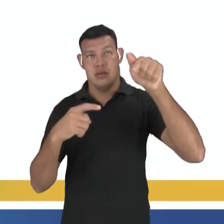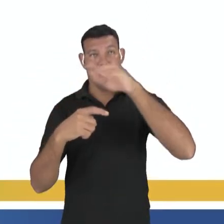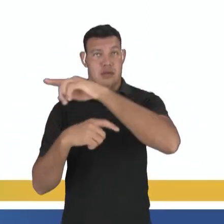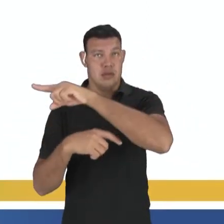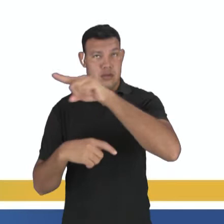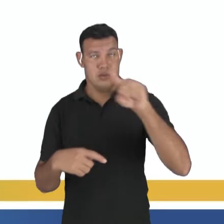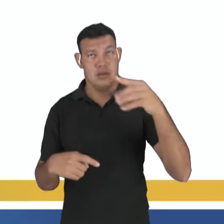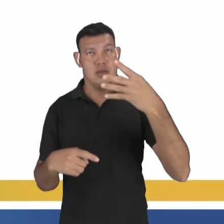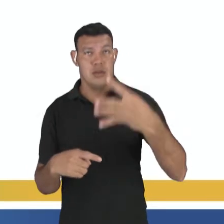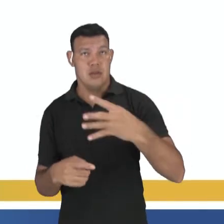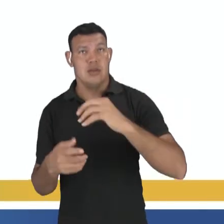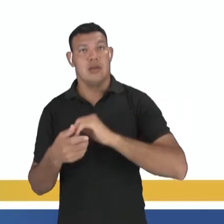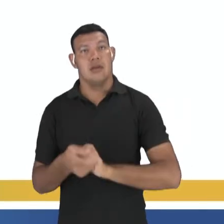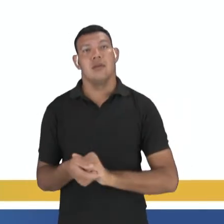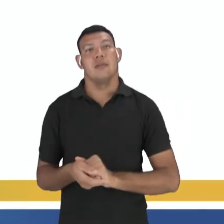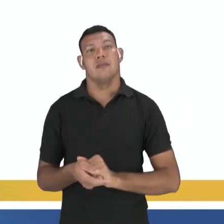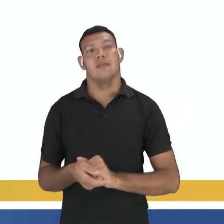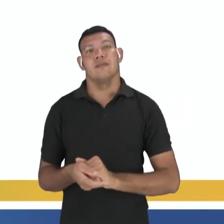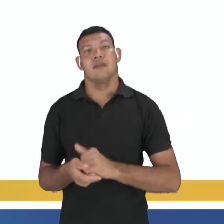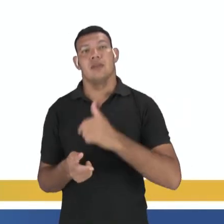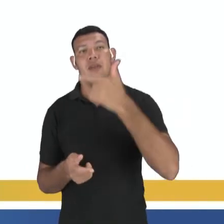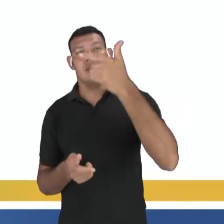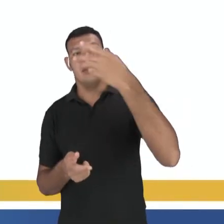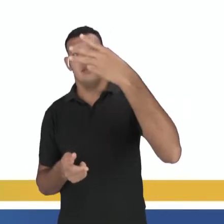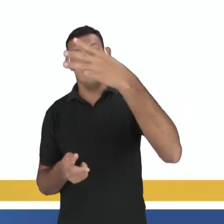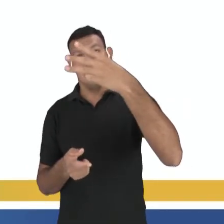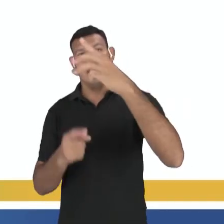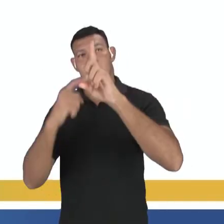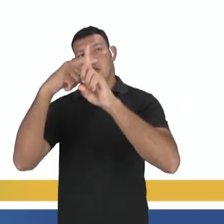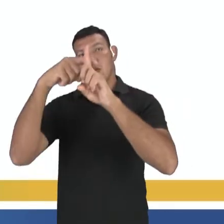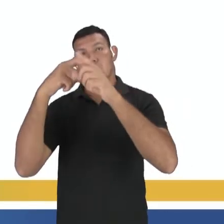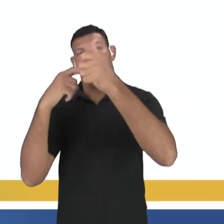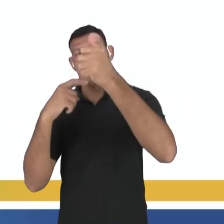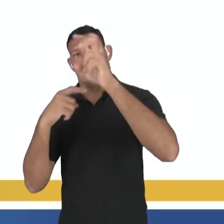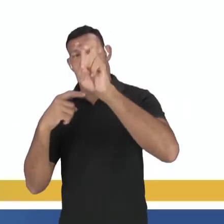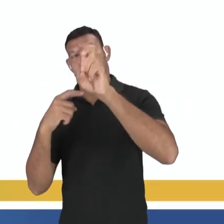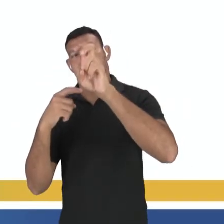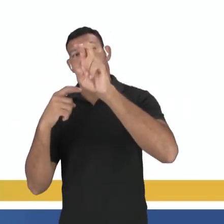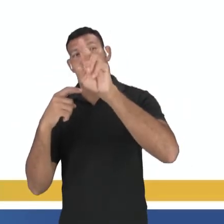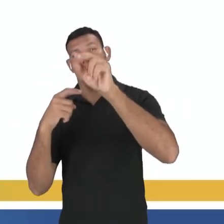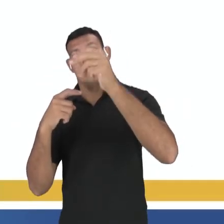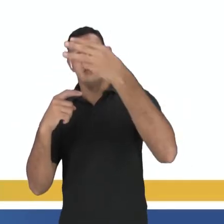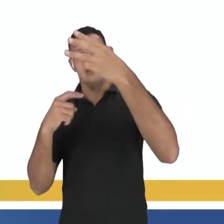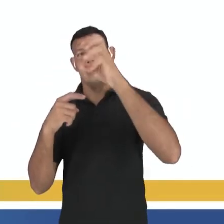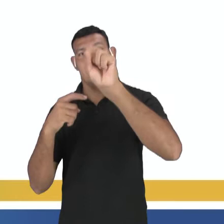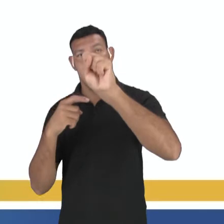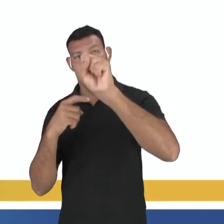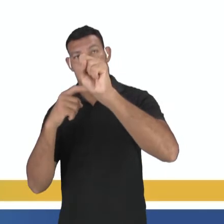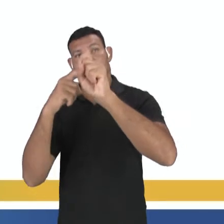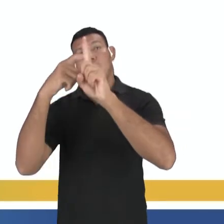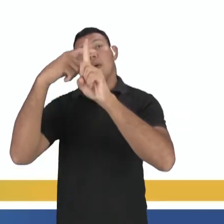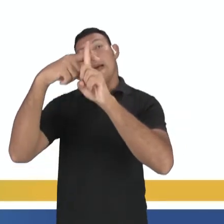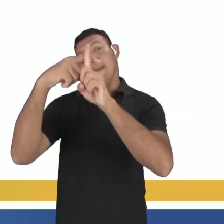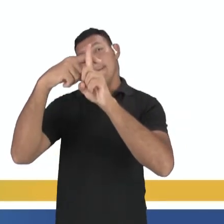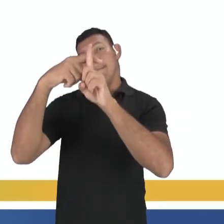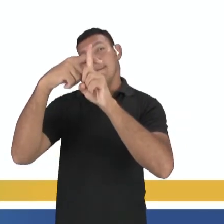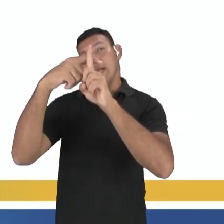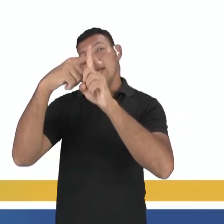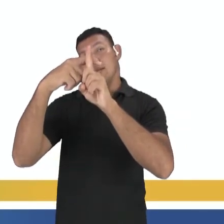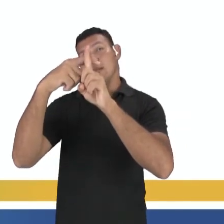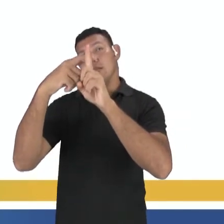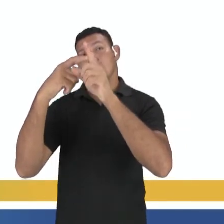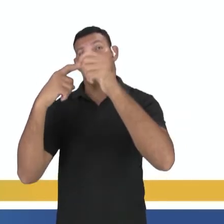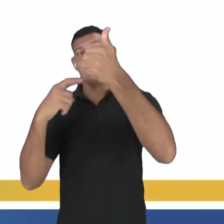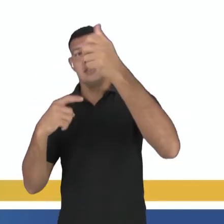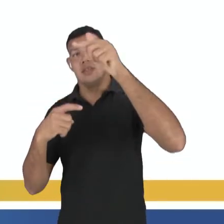mais 13, 23, 23 mais 15, 38, 38 mais 17, 55. Divide para 4,